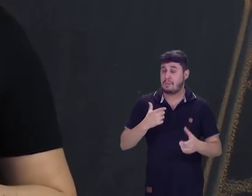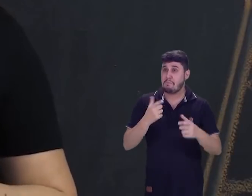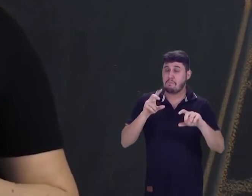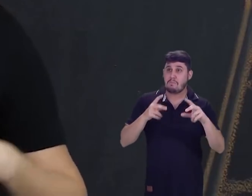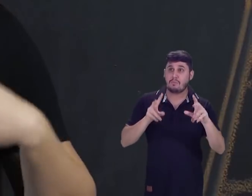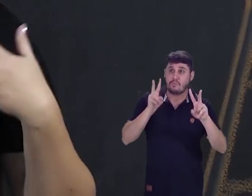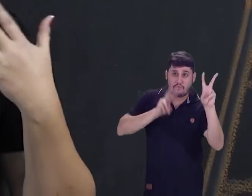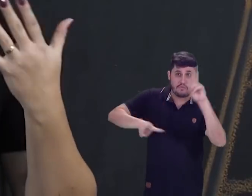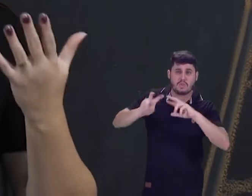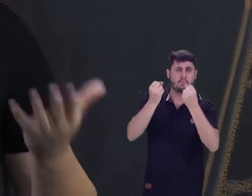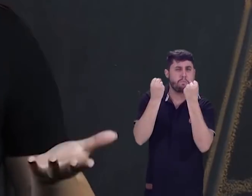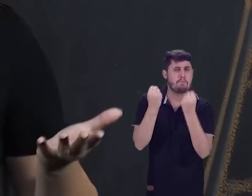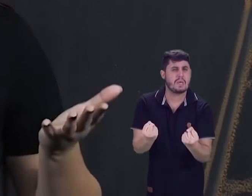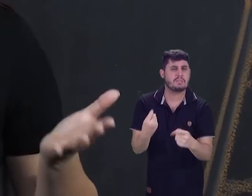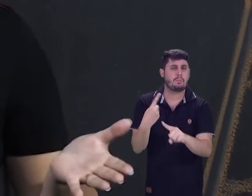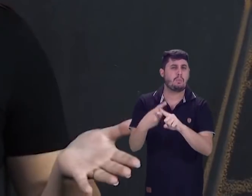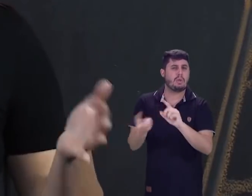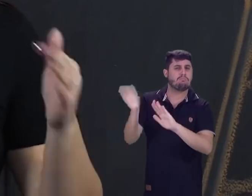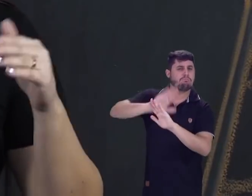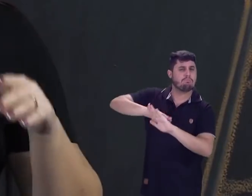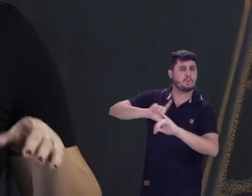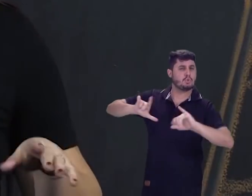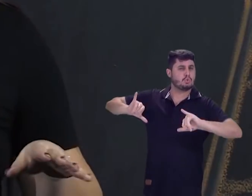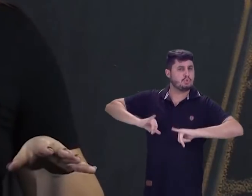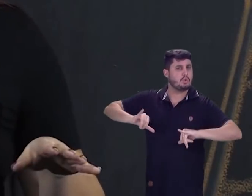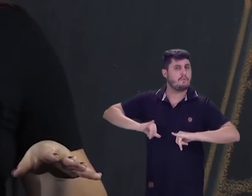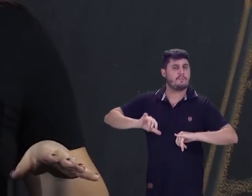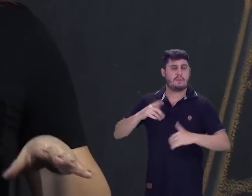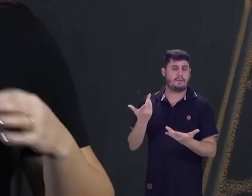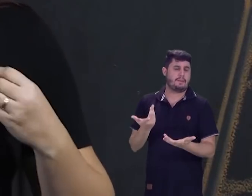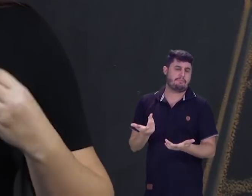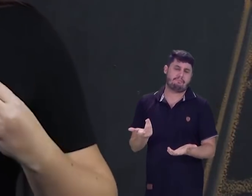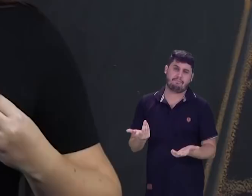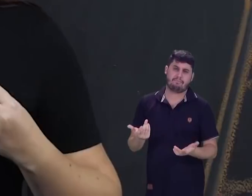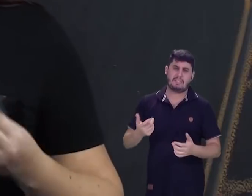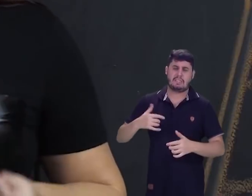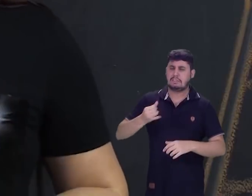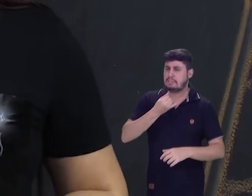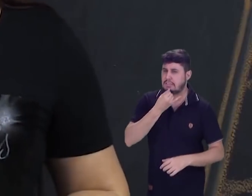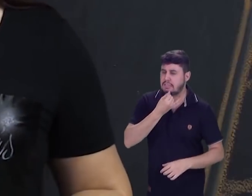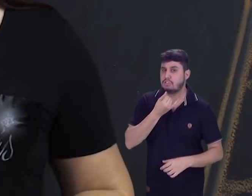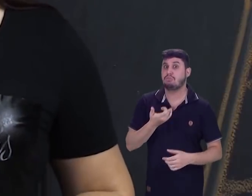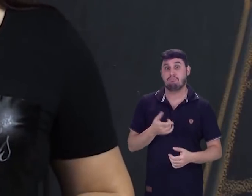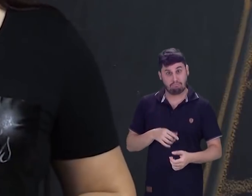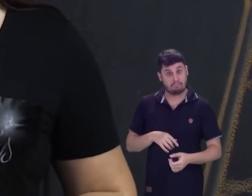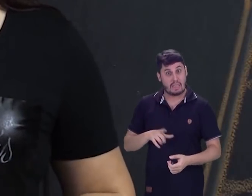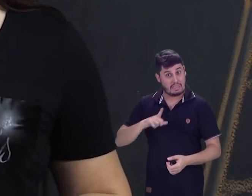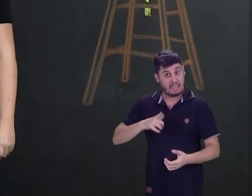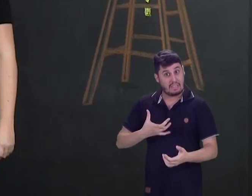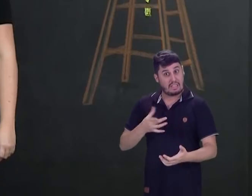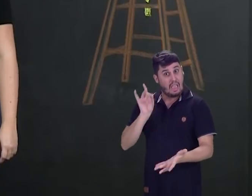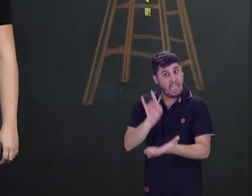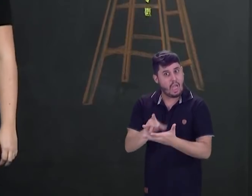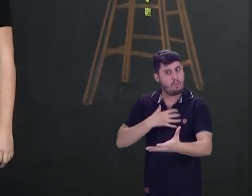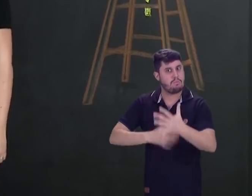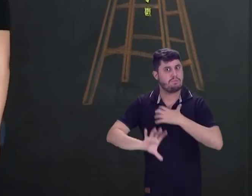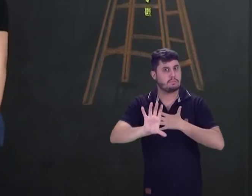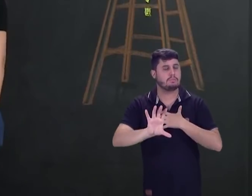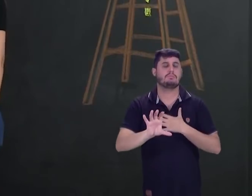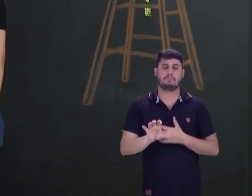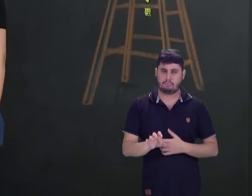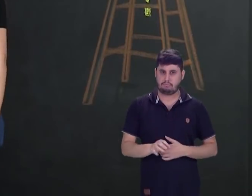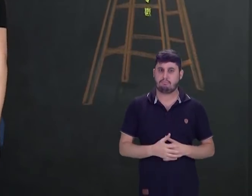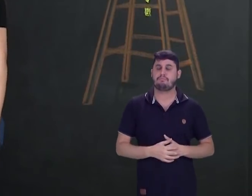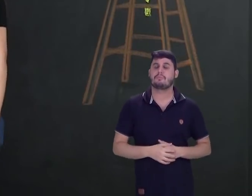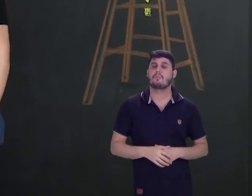toda aquela dor, todo aquele sofrimento, tristeza, era real, é muito triste, né, para quem tem a empatia com ela. Para finalizar aqui